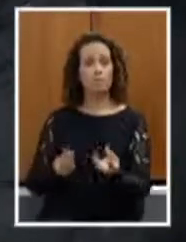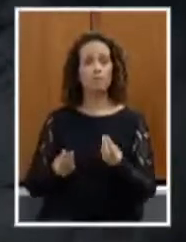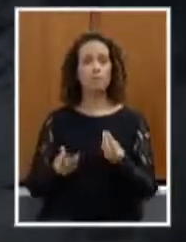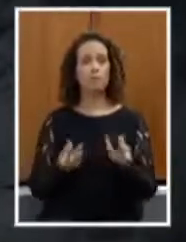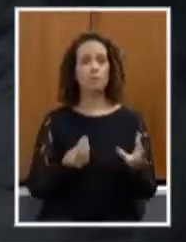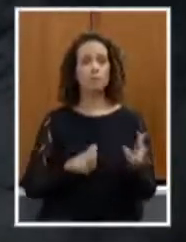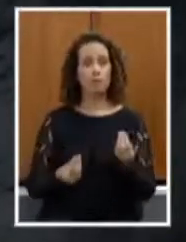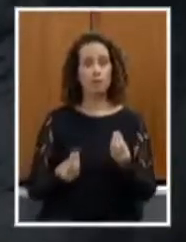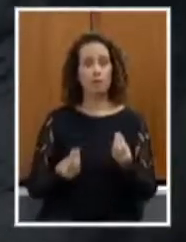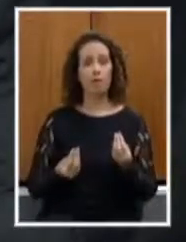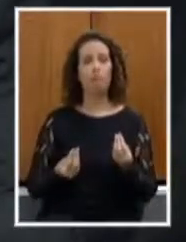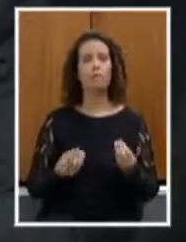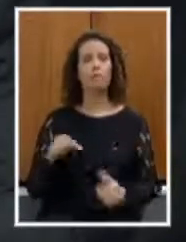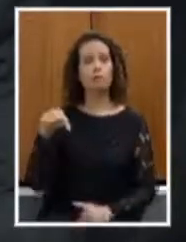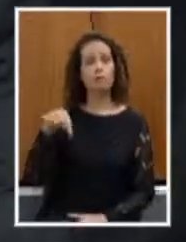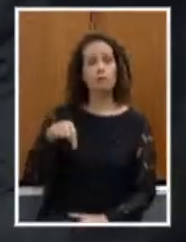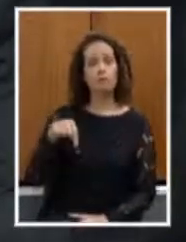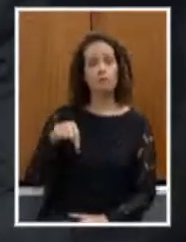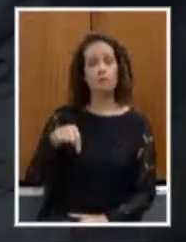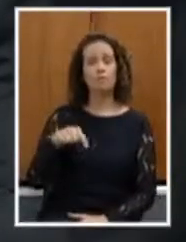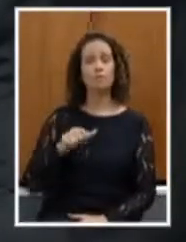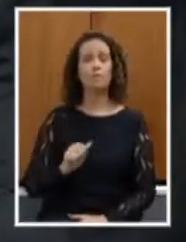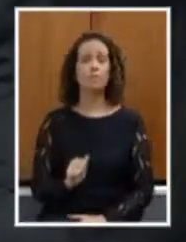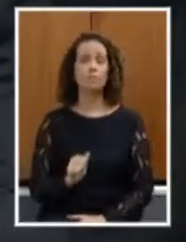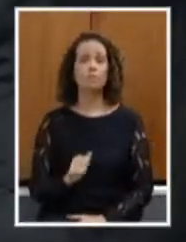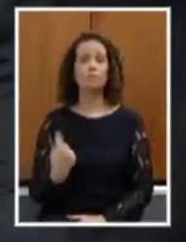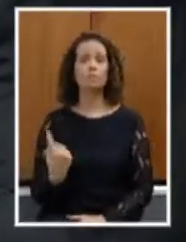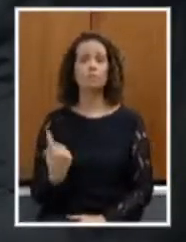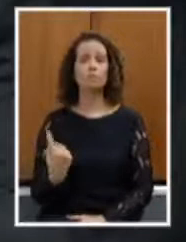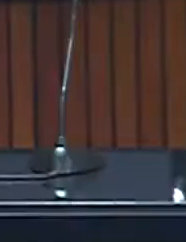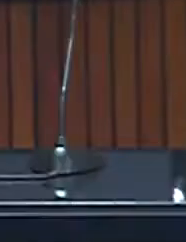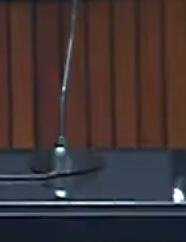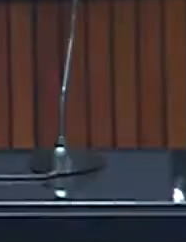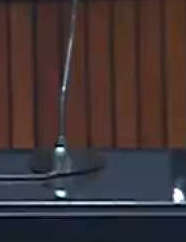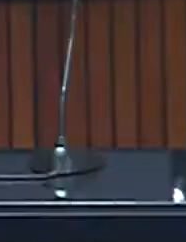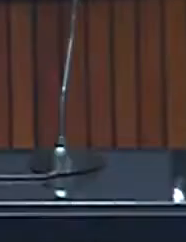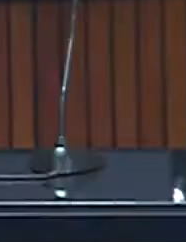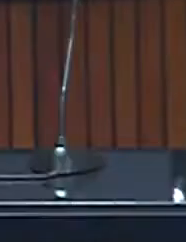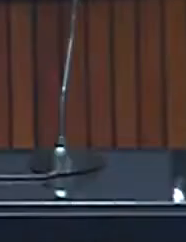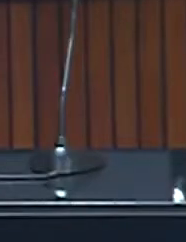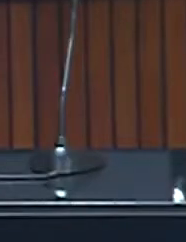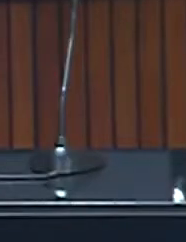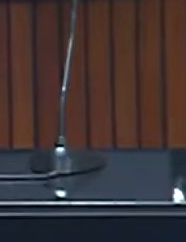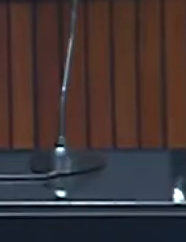ao plenário a para que nós possamos caminhar.